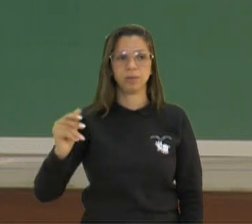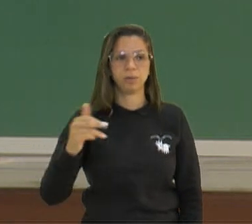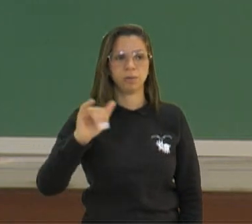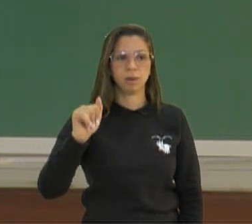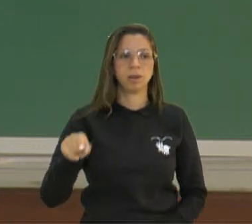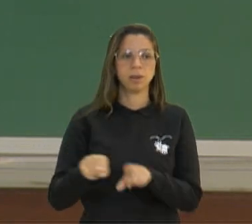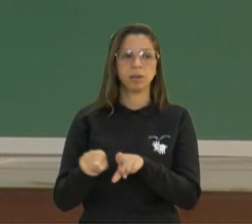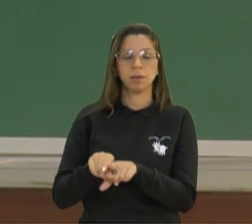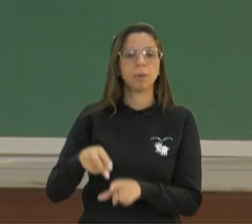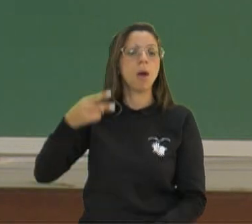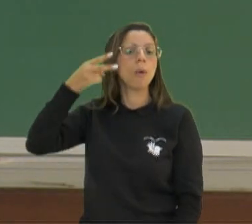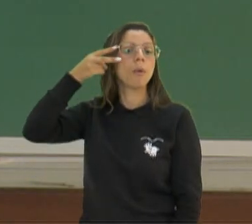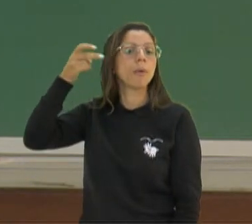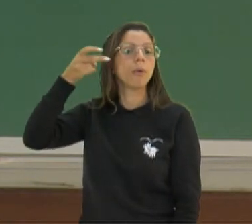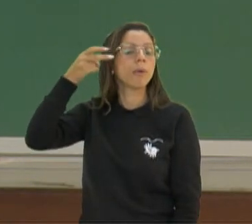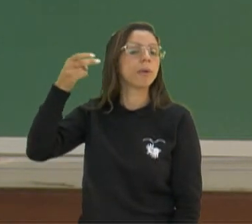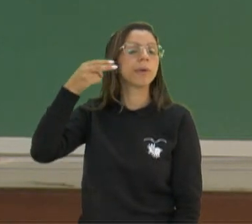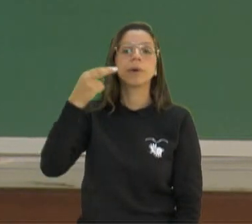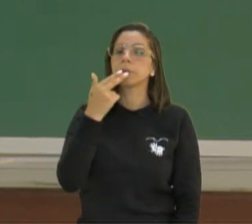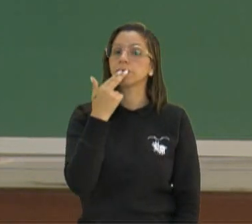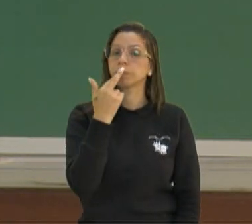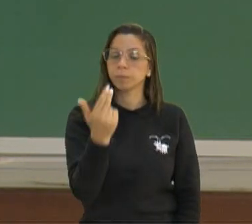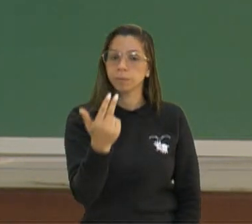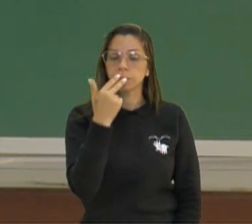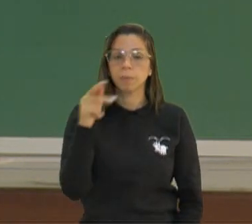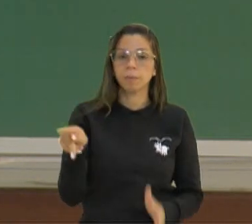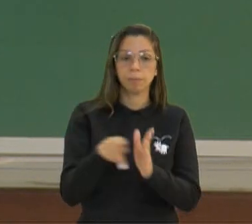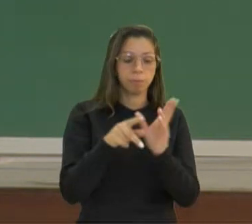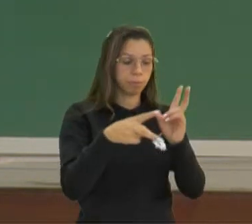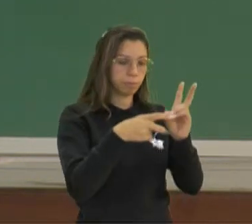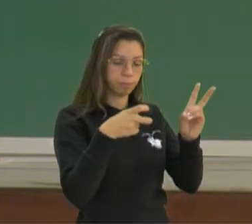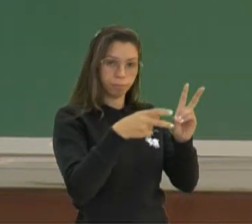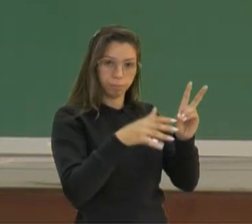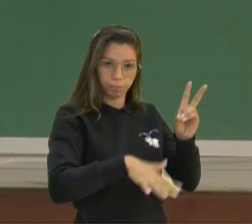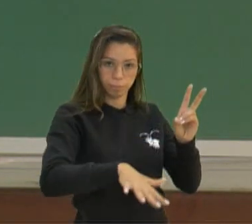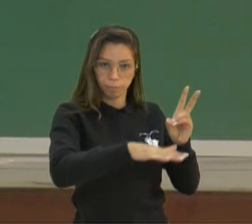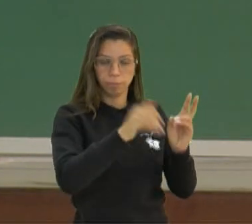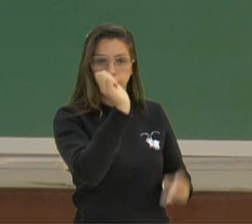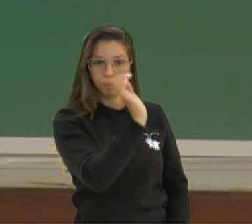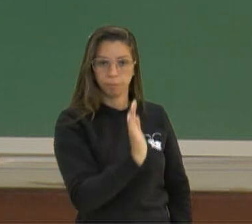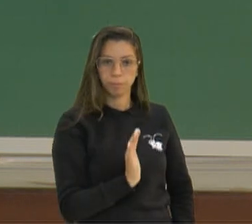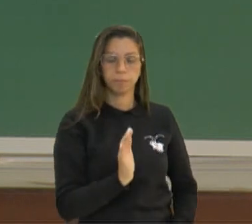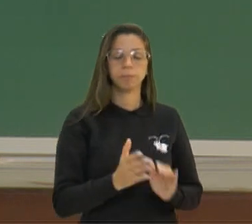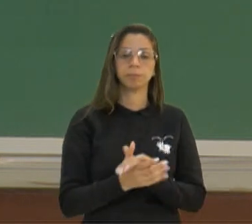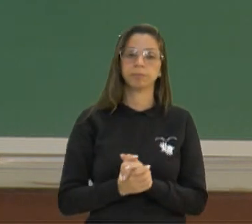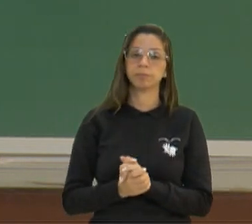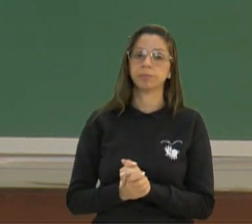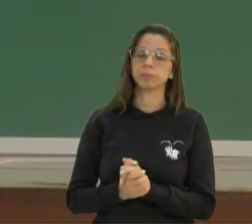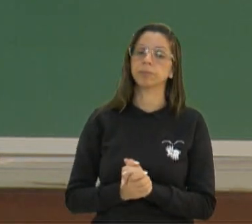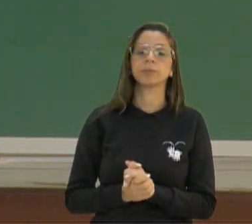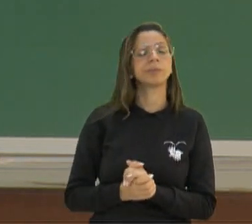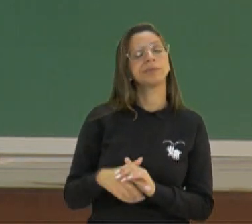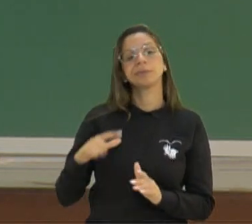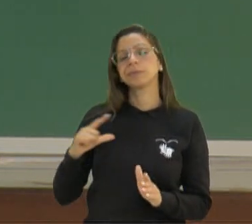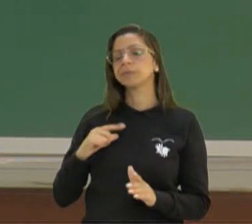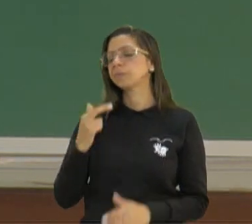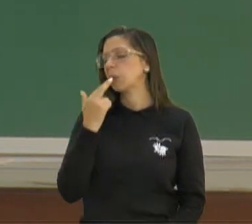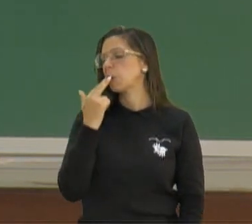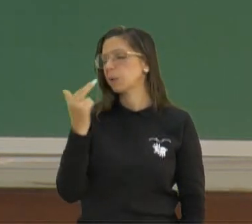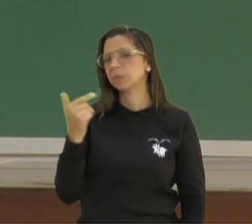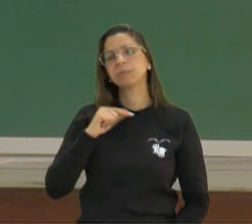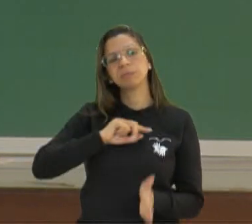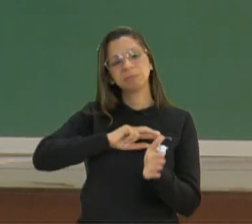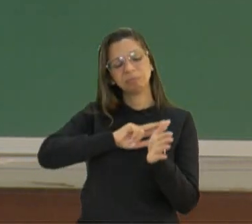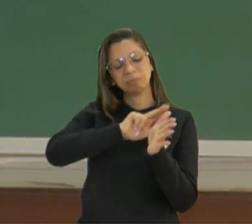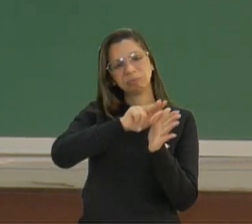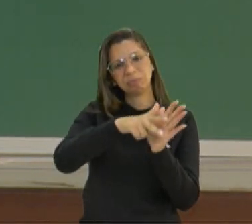Guarani, que é ali um idioma aqui dos nativos da nossa região aqui do Brasil. Existem centenas de outros idiomas. O Brasil